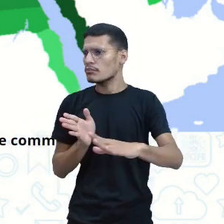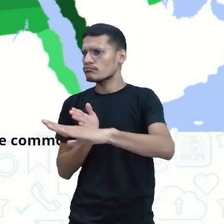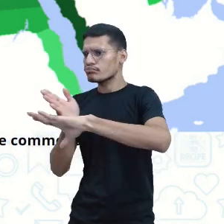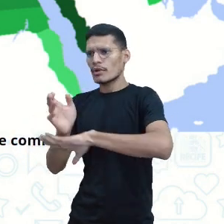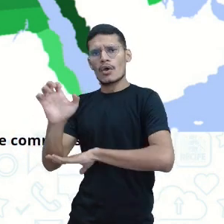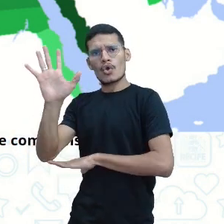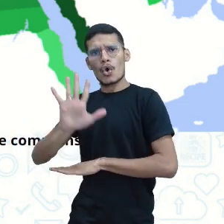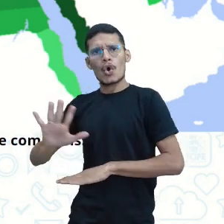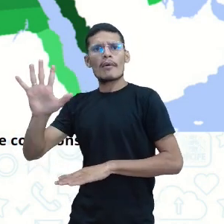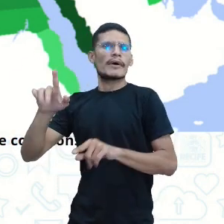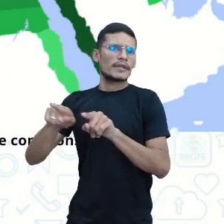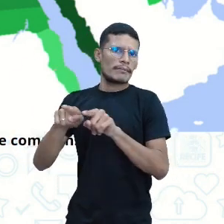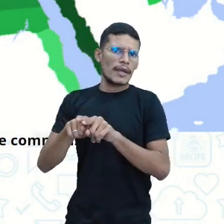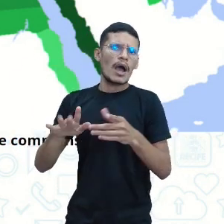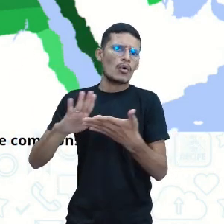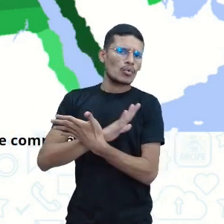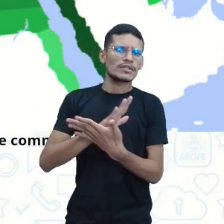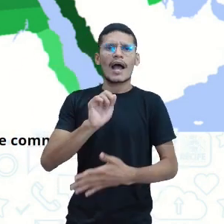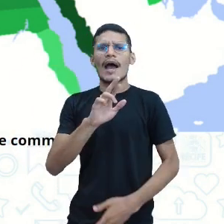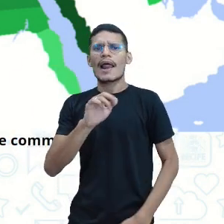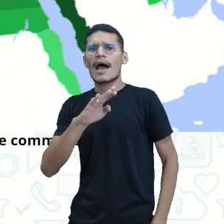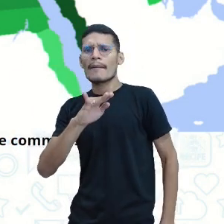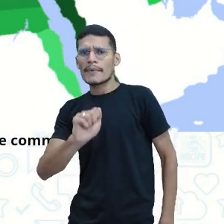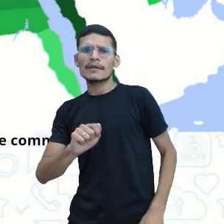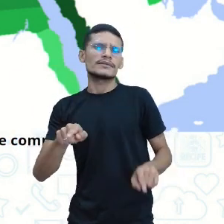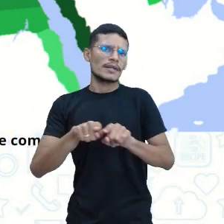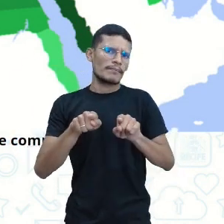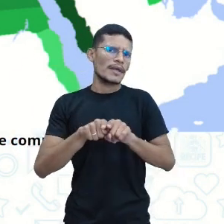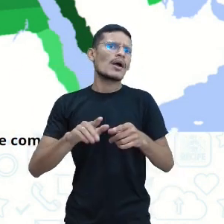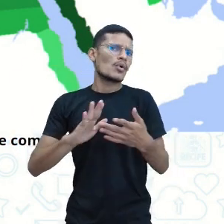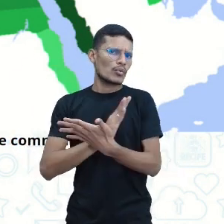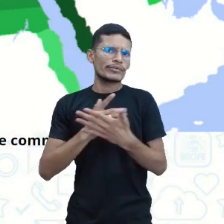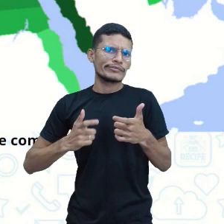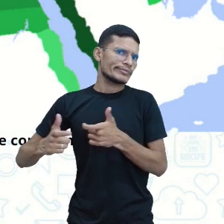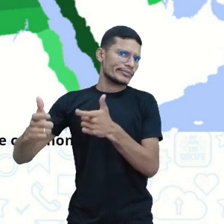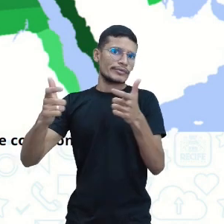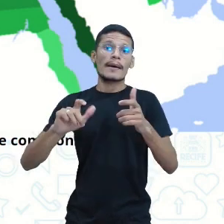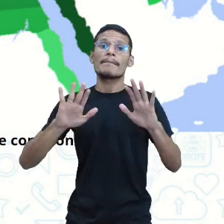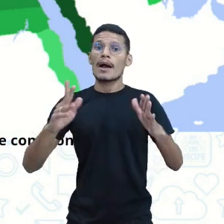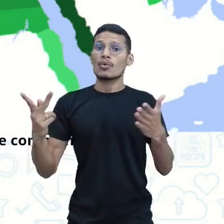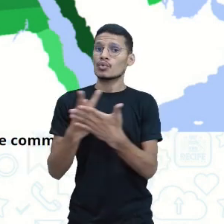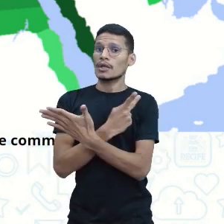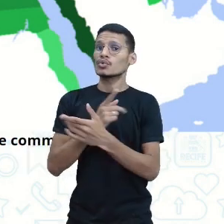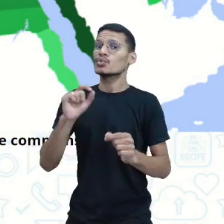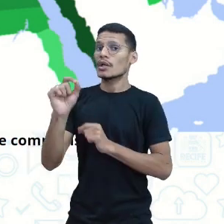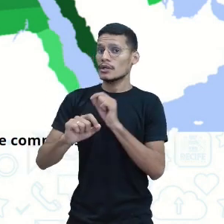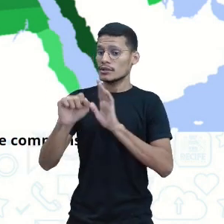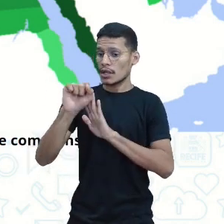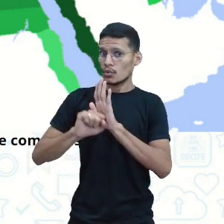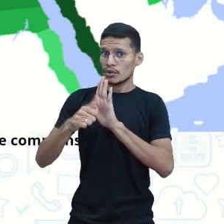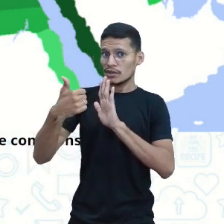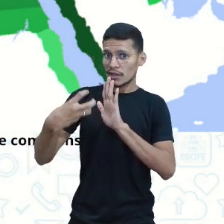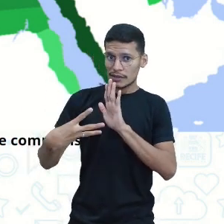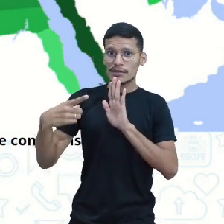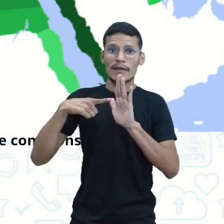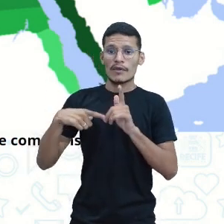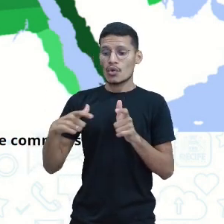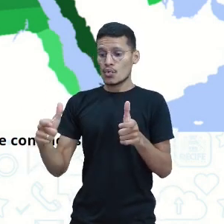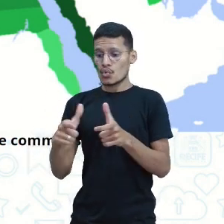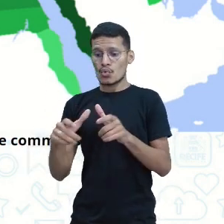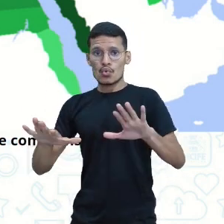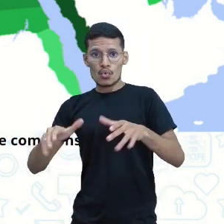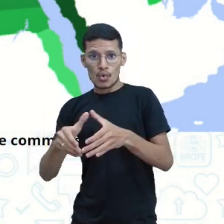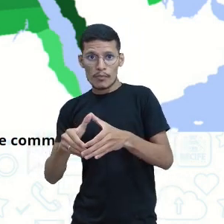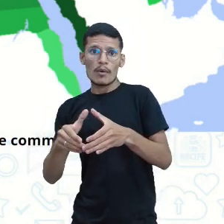Península Ibérica, além da Arábia, que não está marcada aí, que está em branco. Mas o que acontece é que no século XIII formou-se um grande império, que é